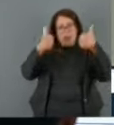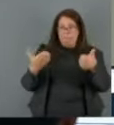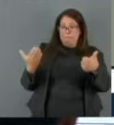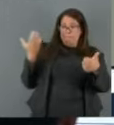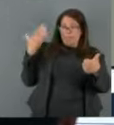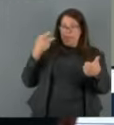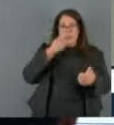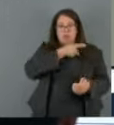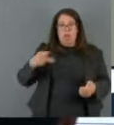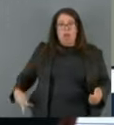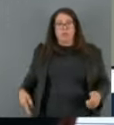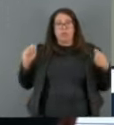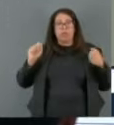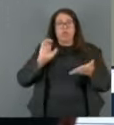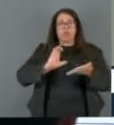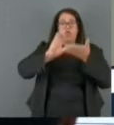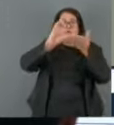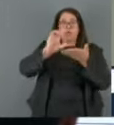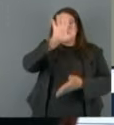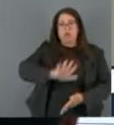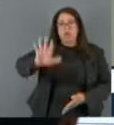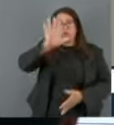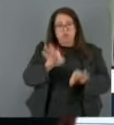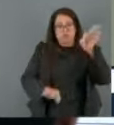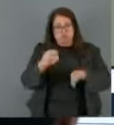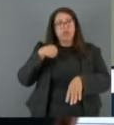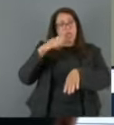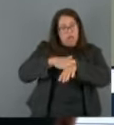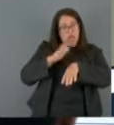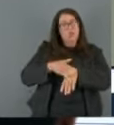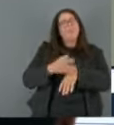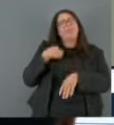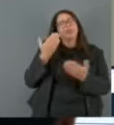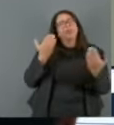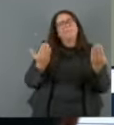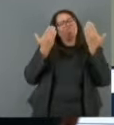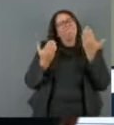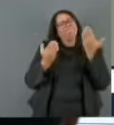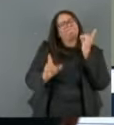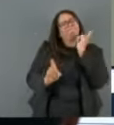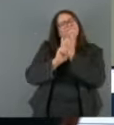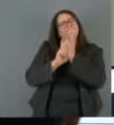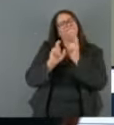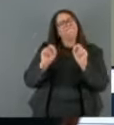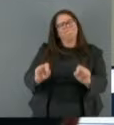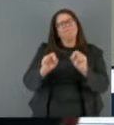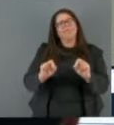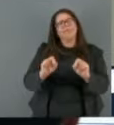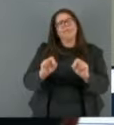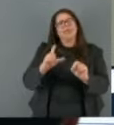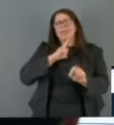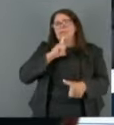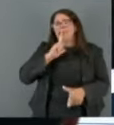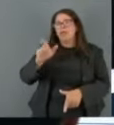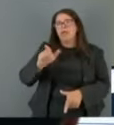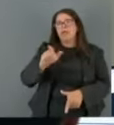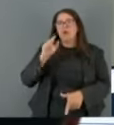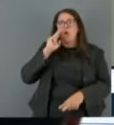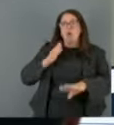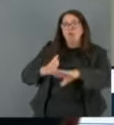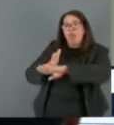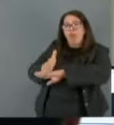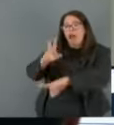presidente do CNJ, do Conselho Nacional de Justiça, eu me deparei com uma situação absolutamente devastadora nos presídios.